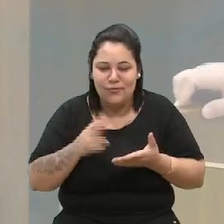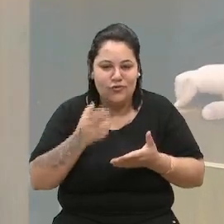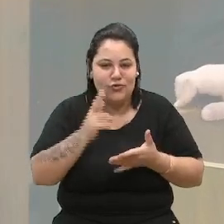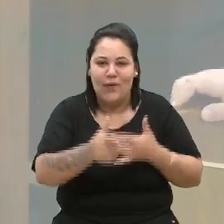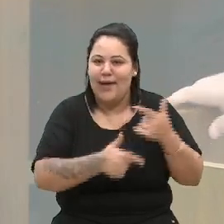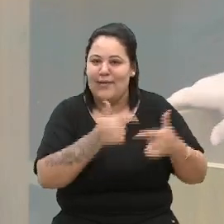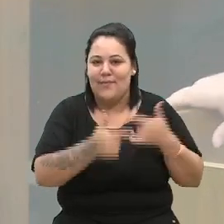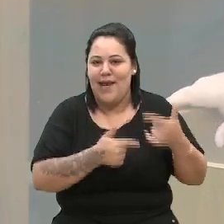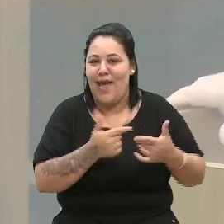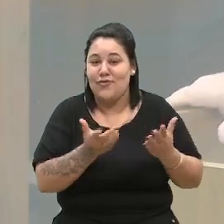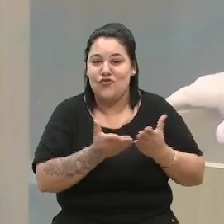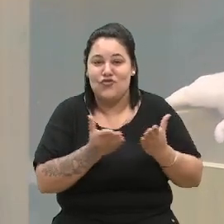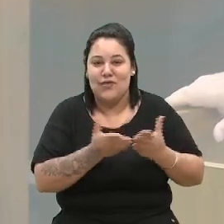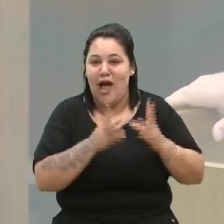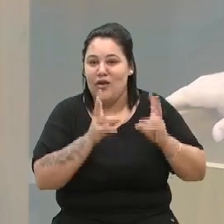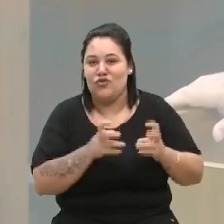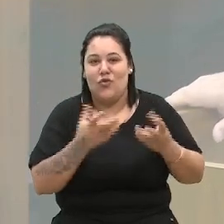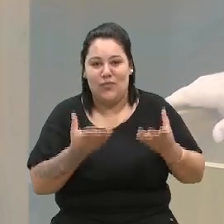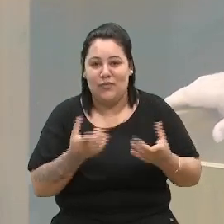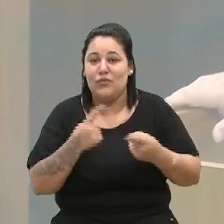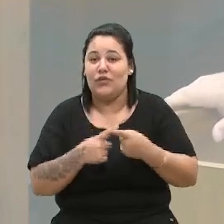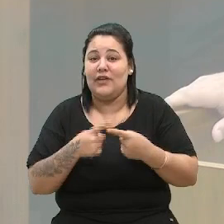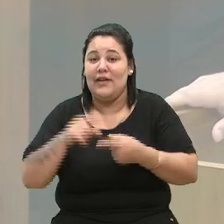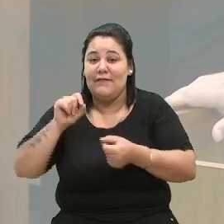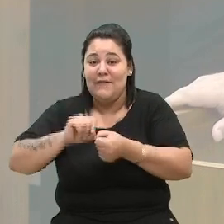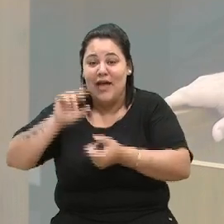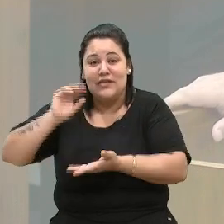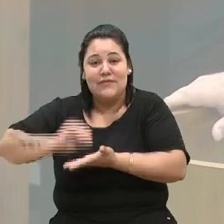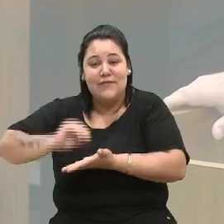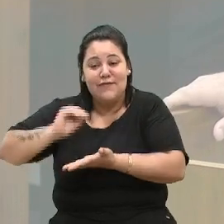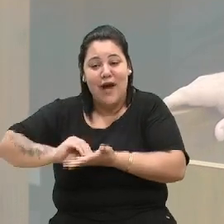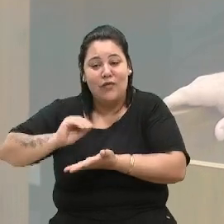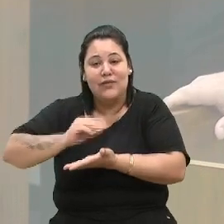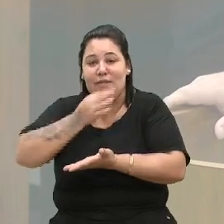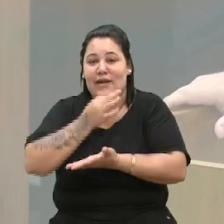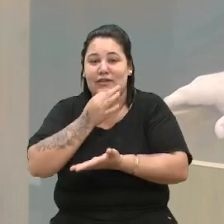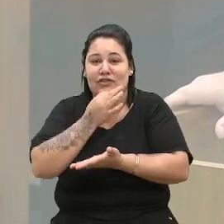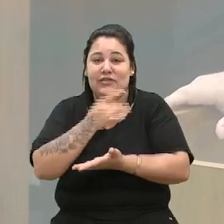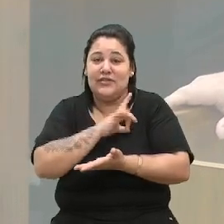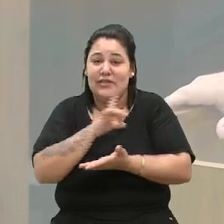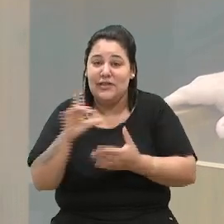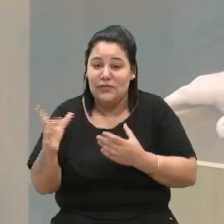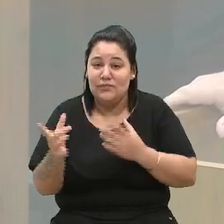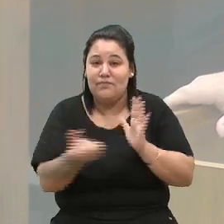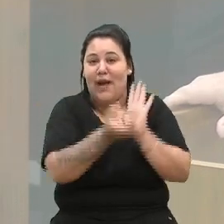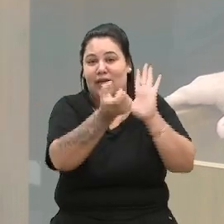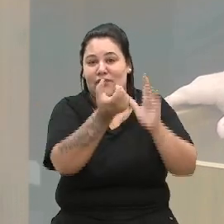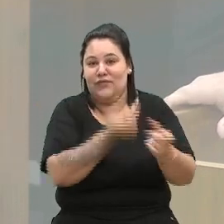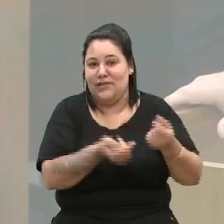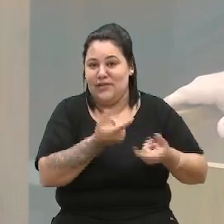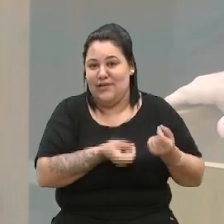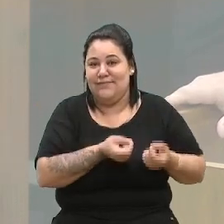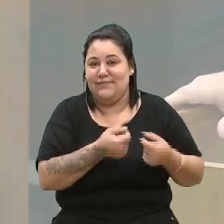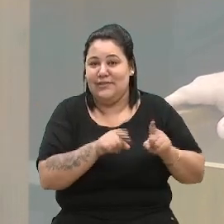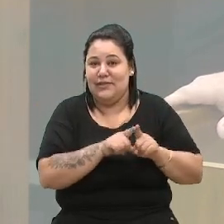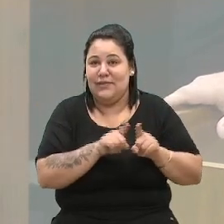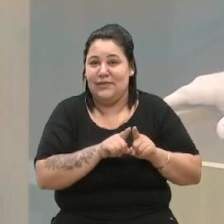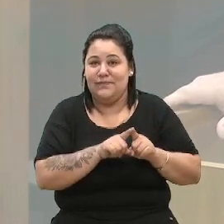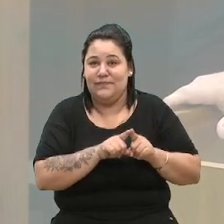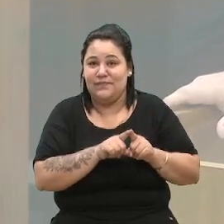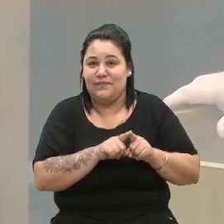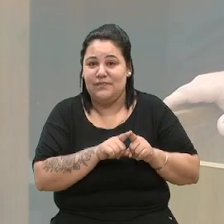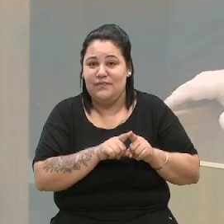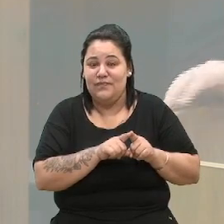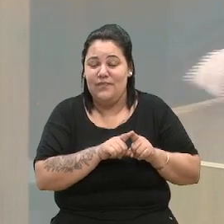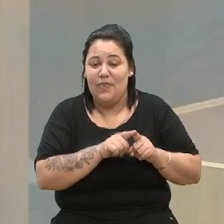Sul. O quanto isso faz falta para a cidade, e isso tem um impacto, inclusive, financeiro, de geração de emprego e